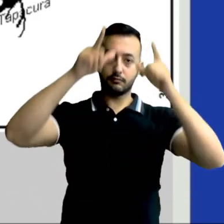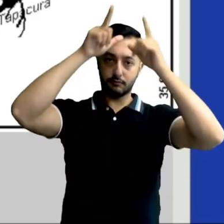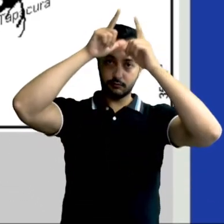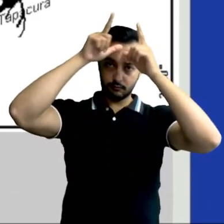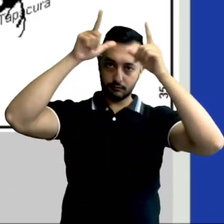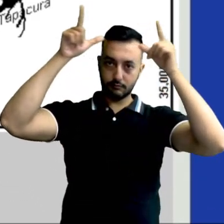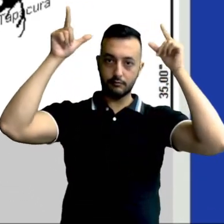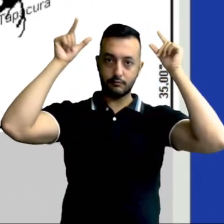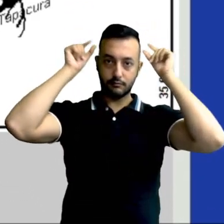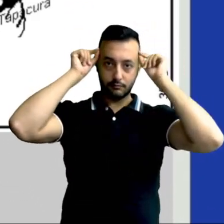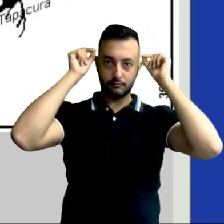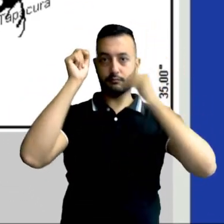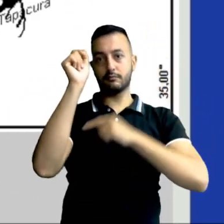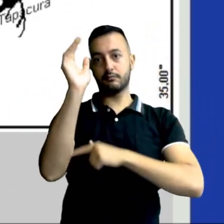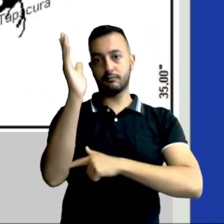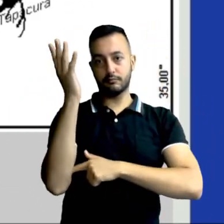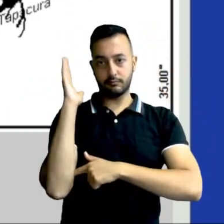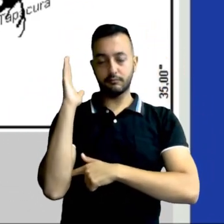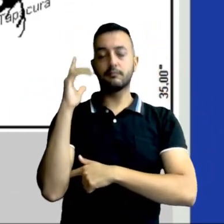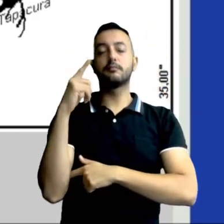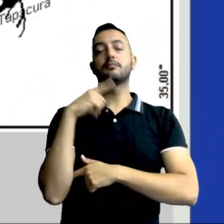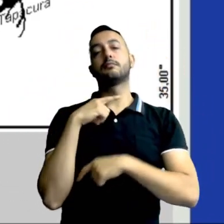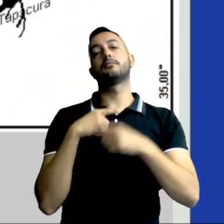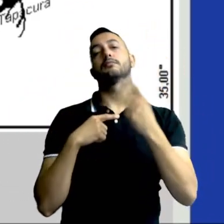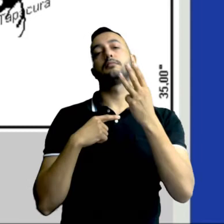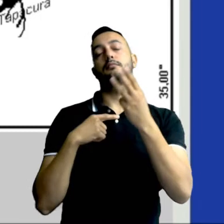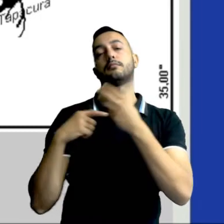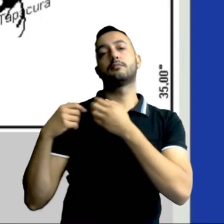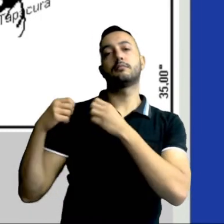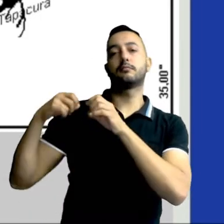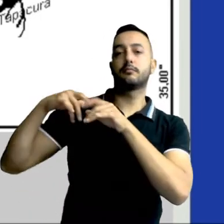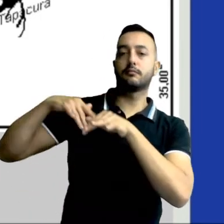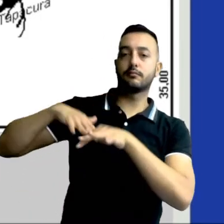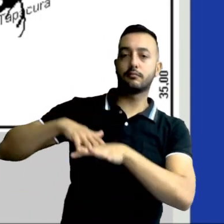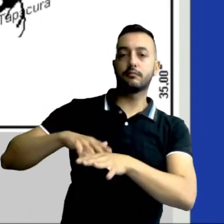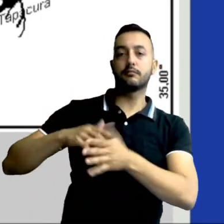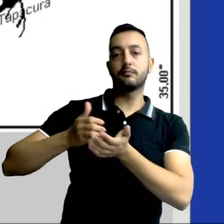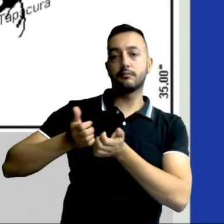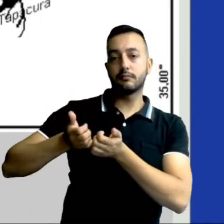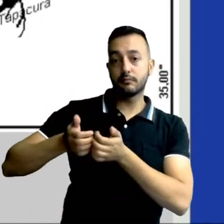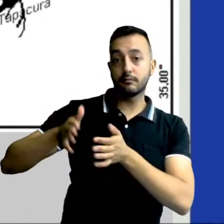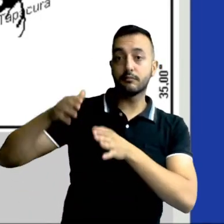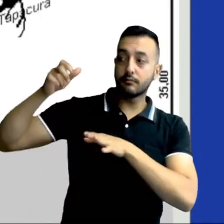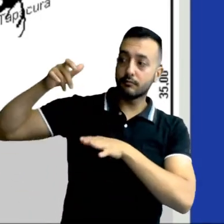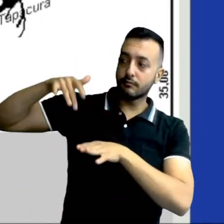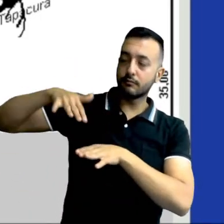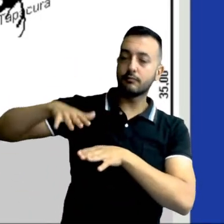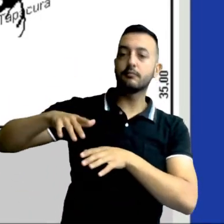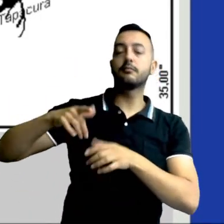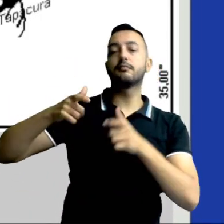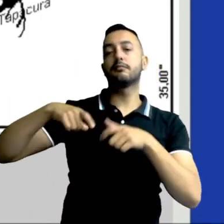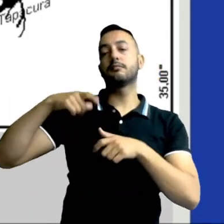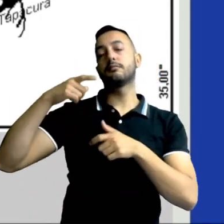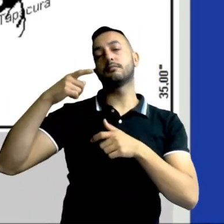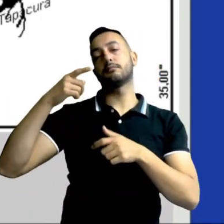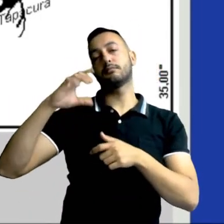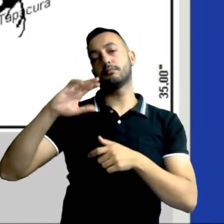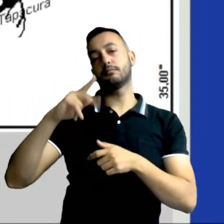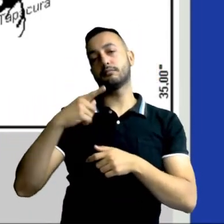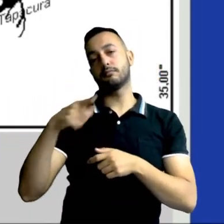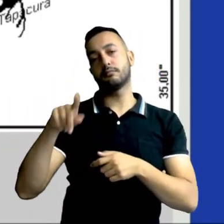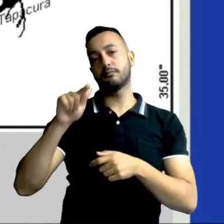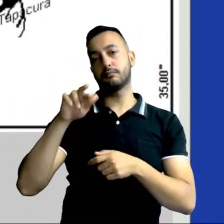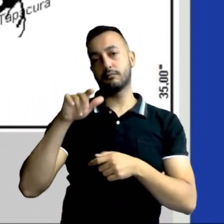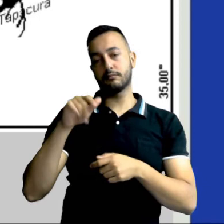Agreste e Zona da Mata possui 3 nascentes no município de Chã Grande Gravatá e pombos